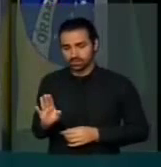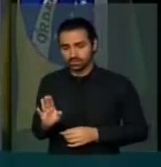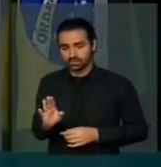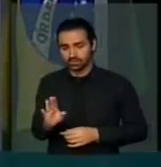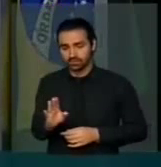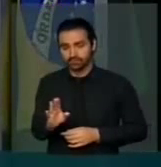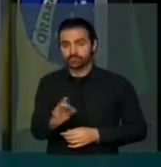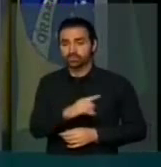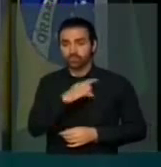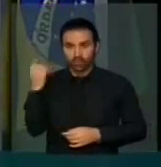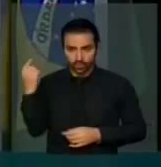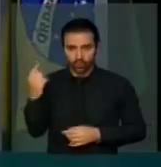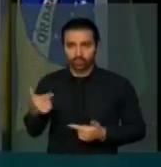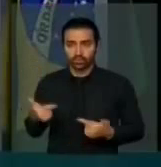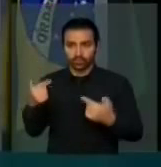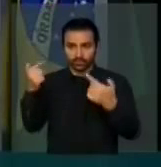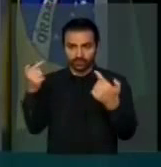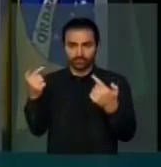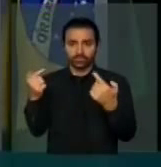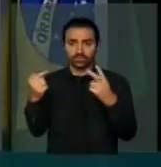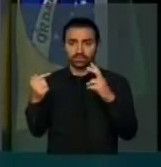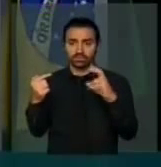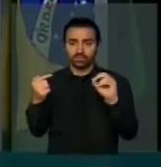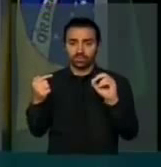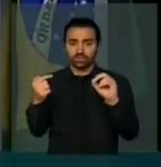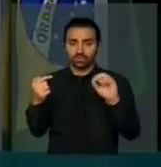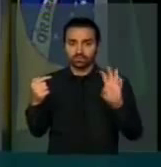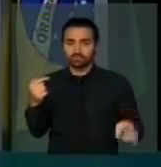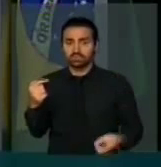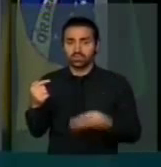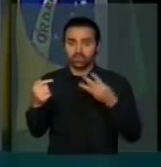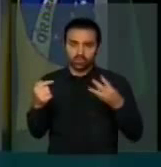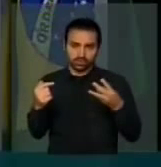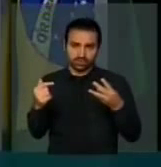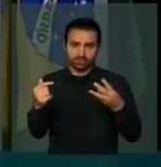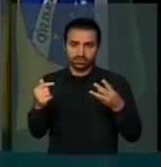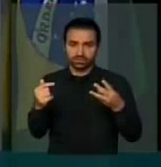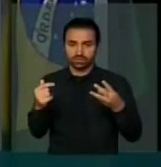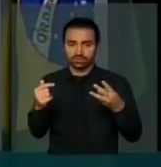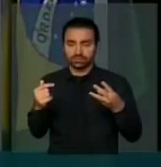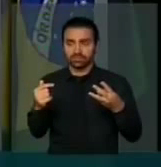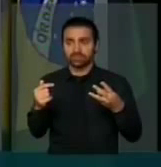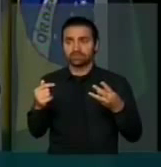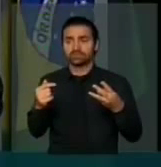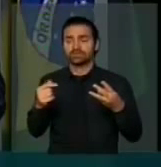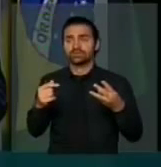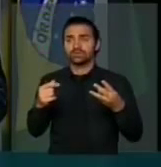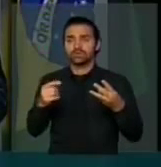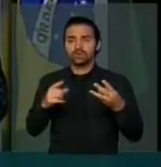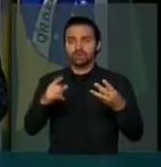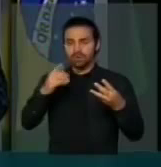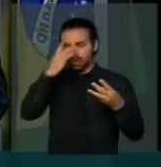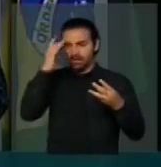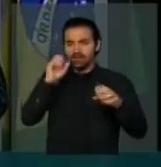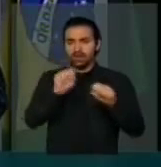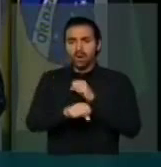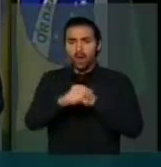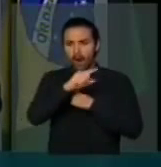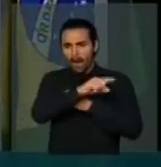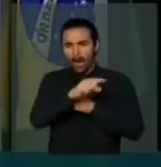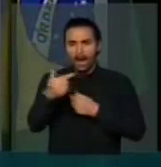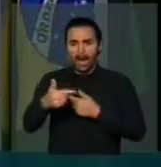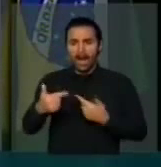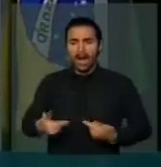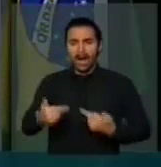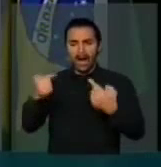militares, morreram entre os mais de 50 milhões que tiveram suas vidas ceifadas pela Segunda Guerra Mundial. A atuação